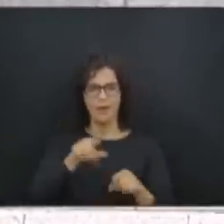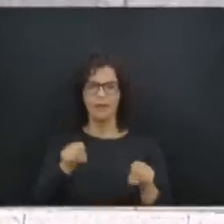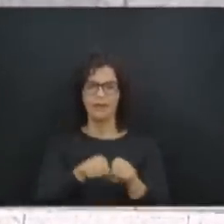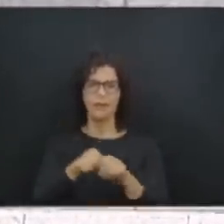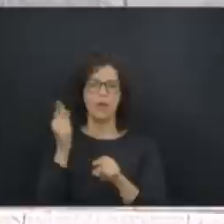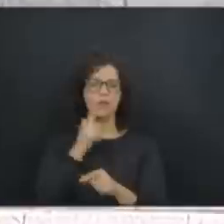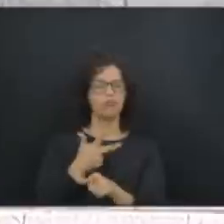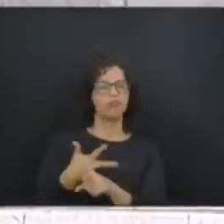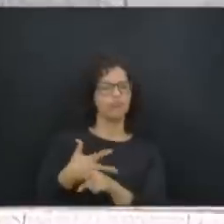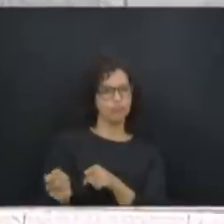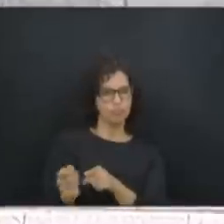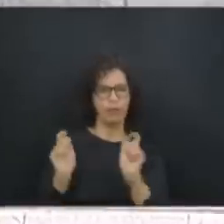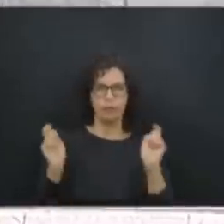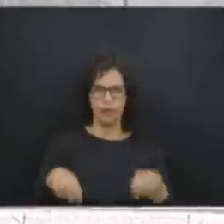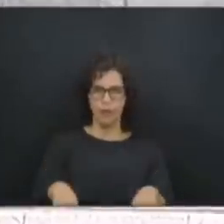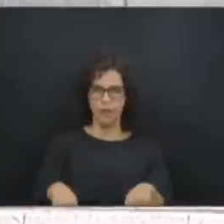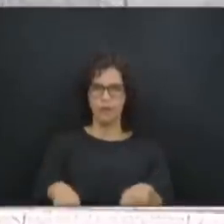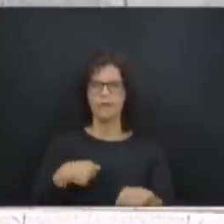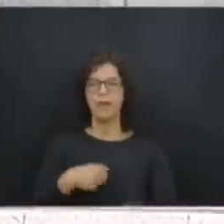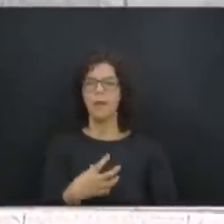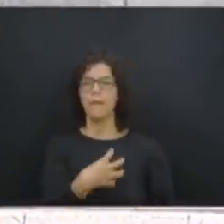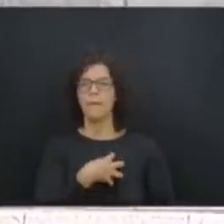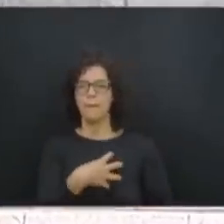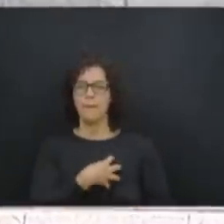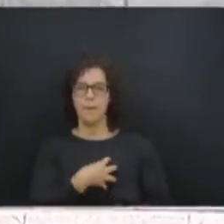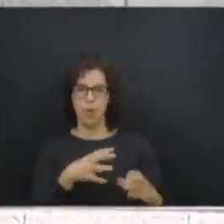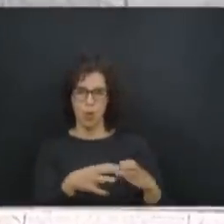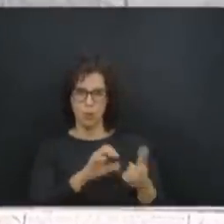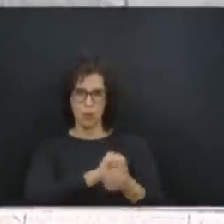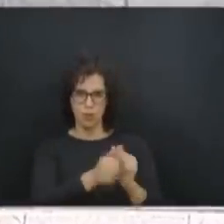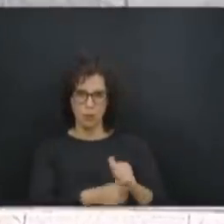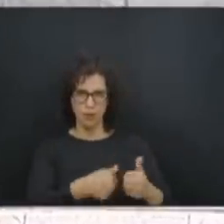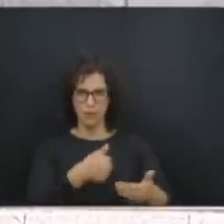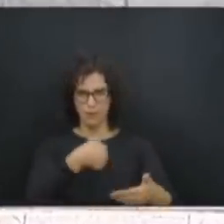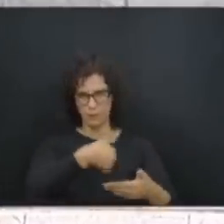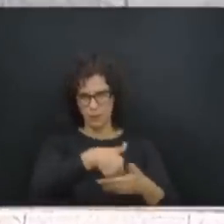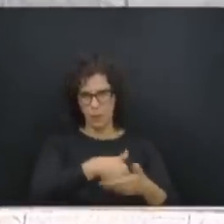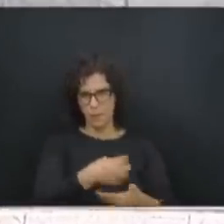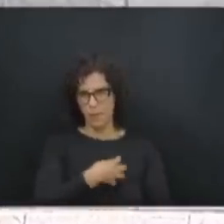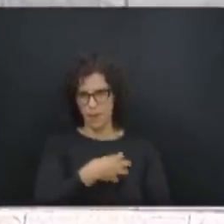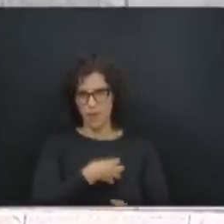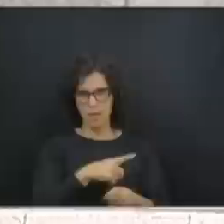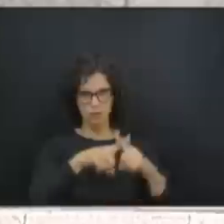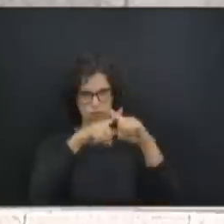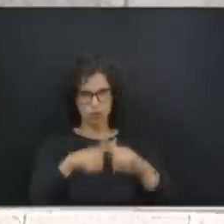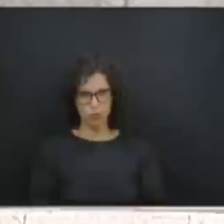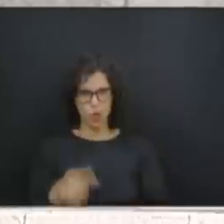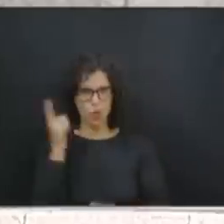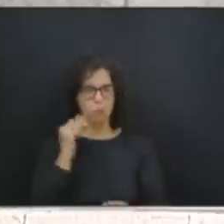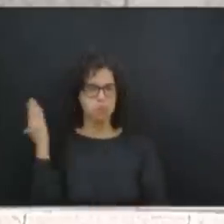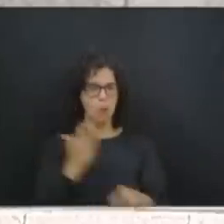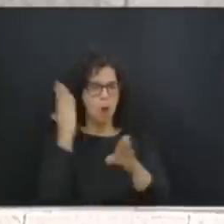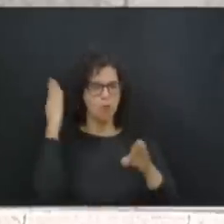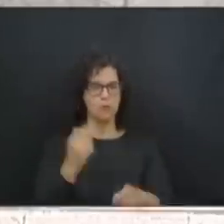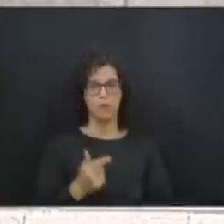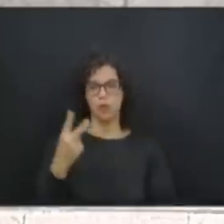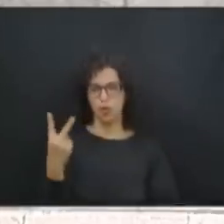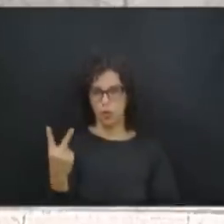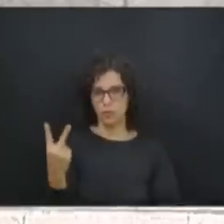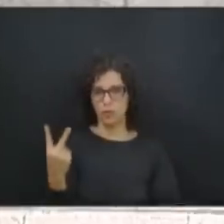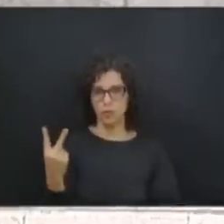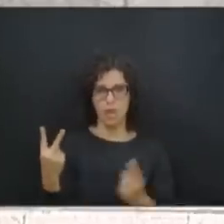venceu o Bahia Esporte Clube pela pelo placar de 2